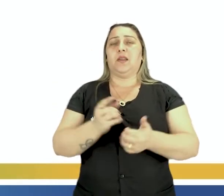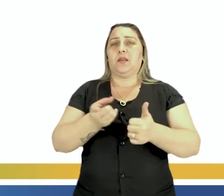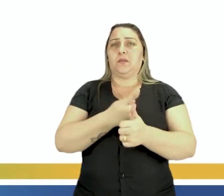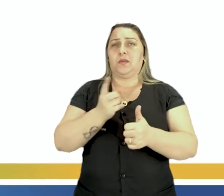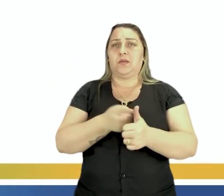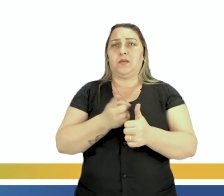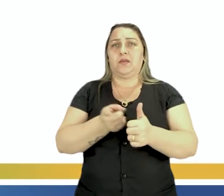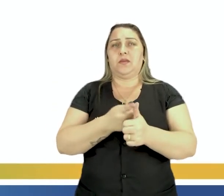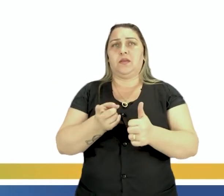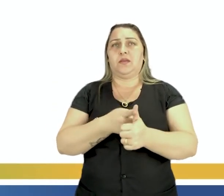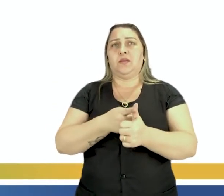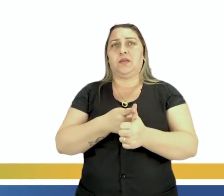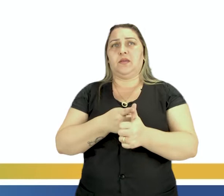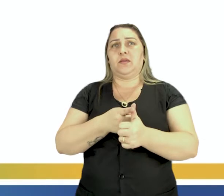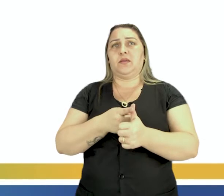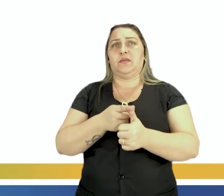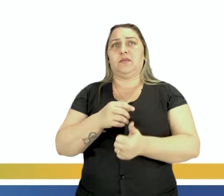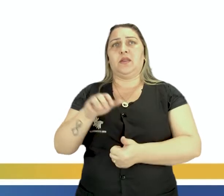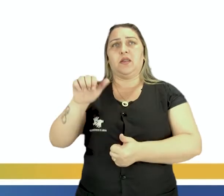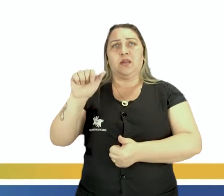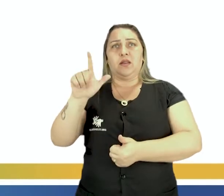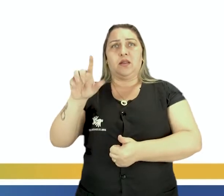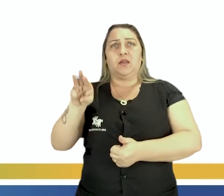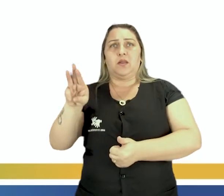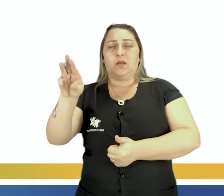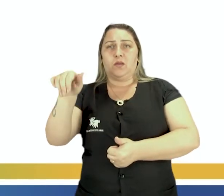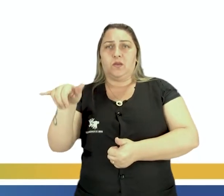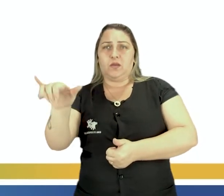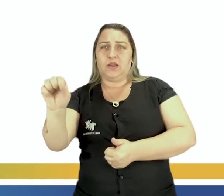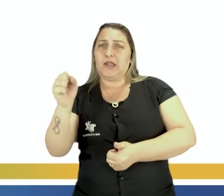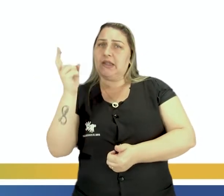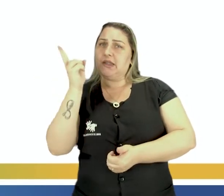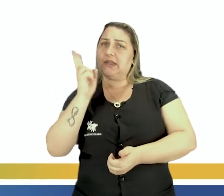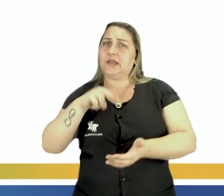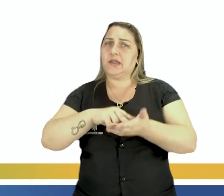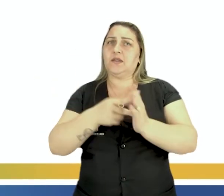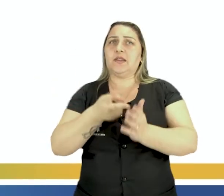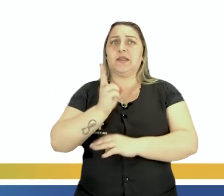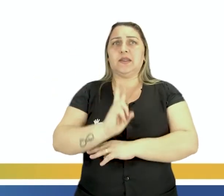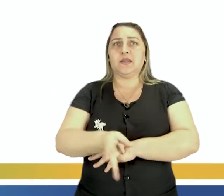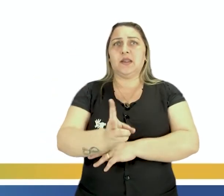que é 100%, é always, que significa sempre.